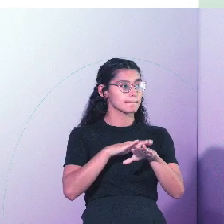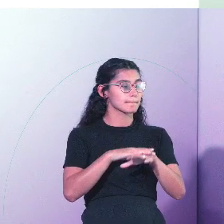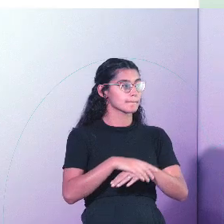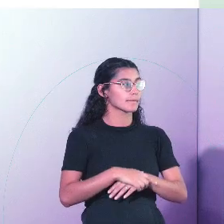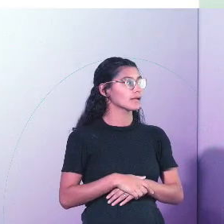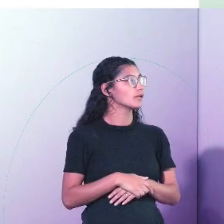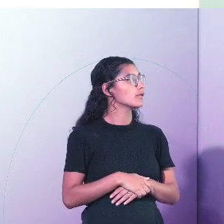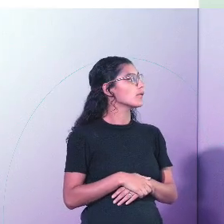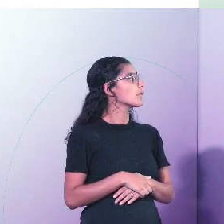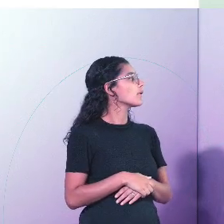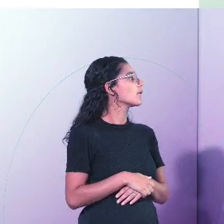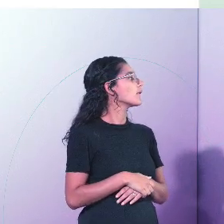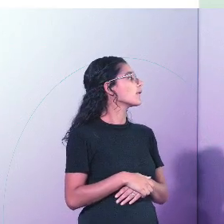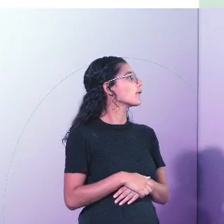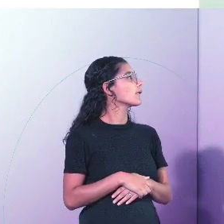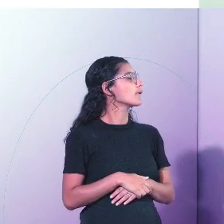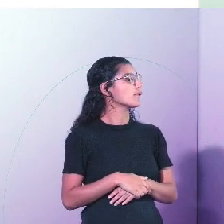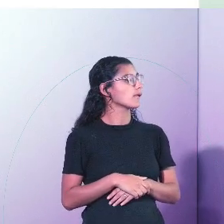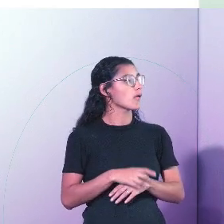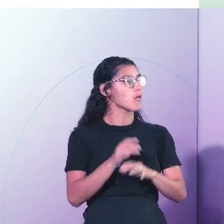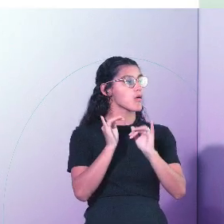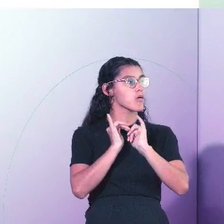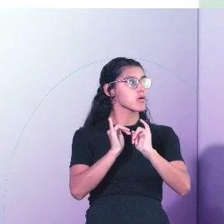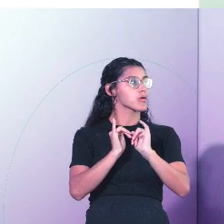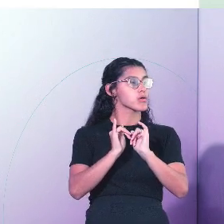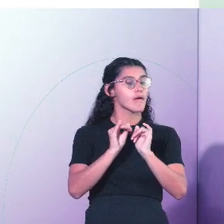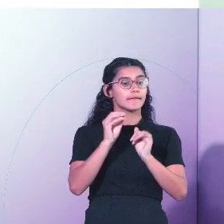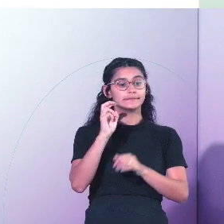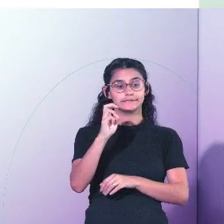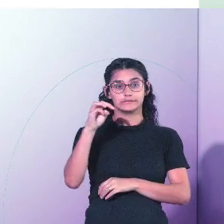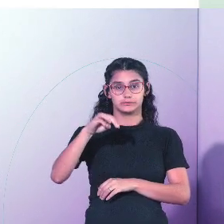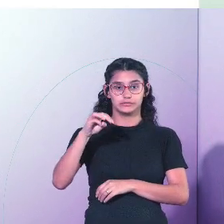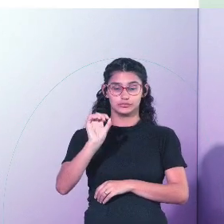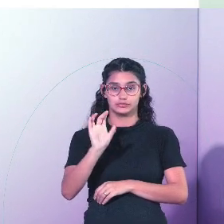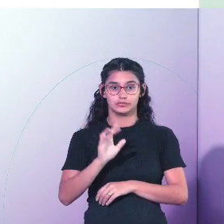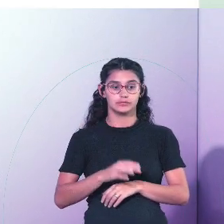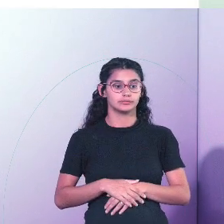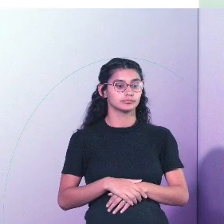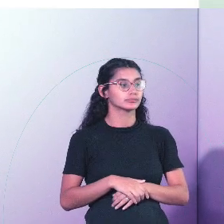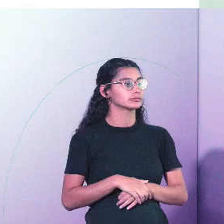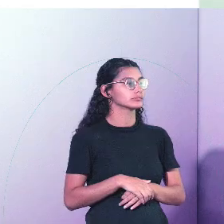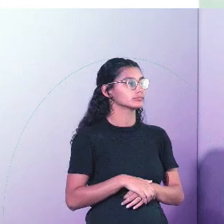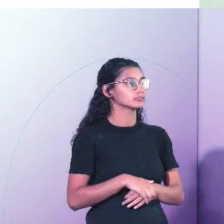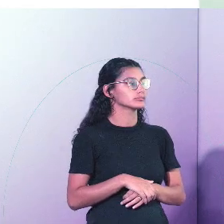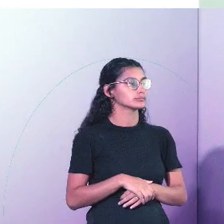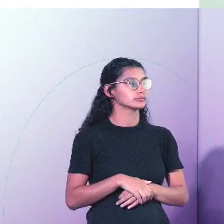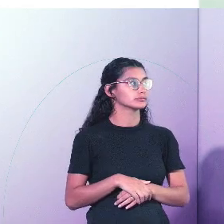Wilson, evidência. Oi? só para avisá-lo que o senhor tem 5 minutos. Ok.